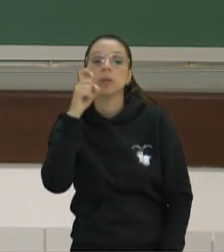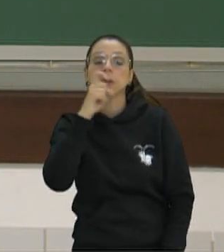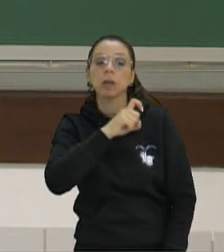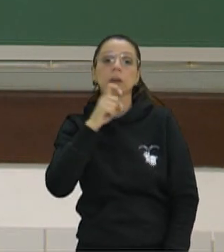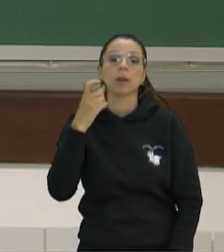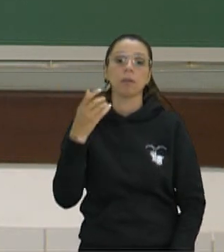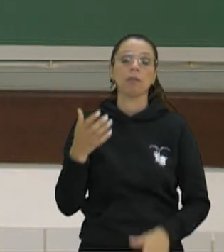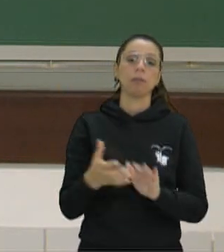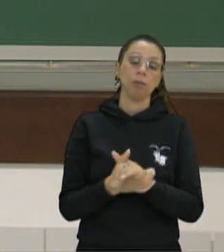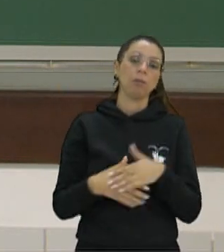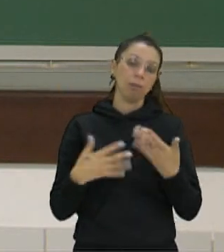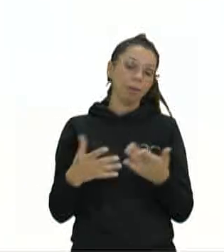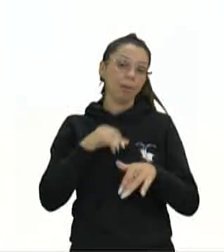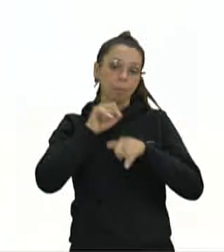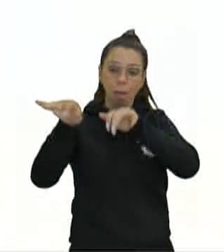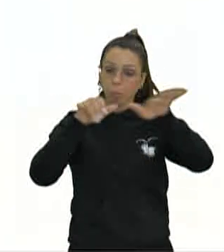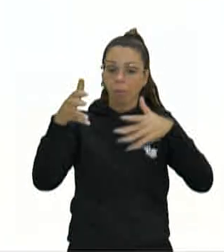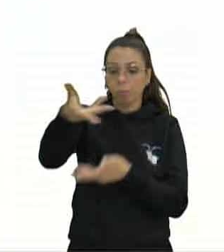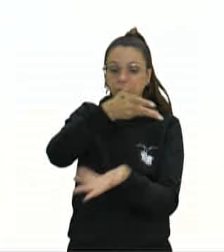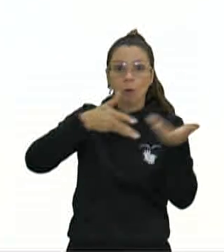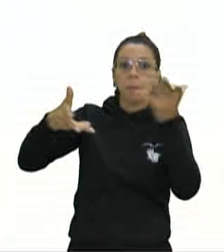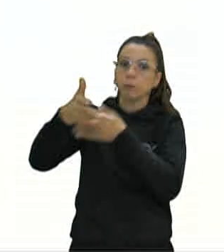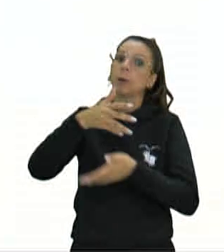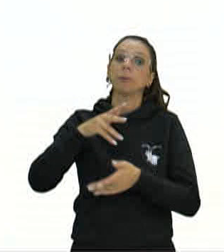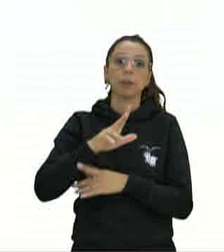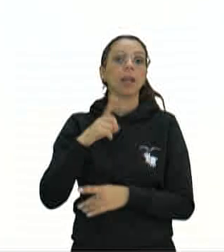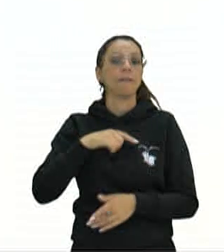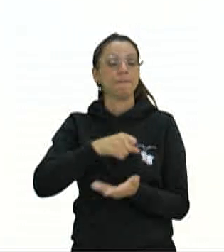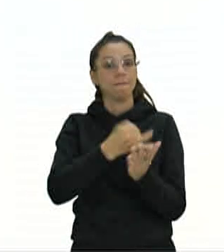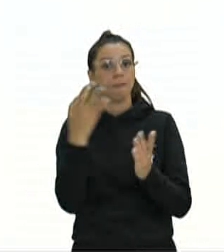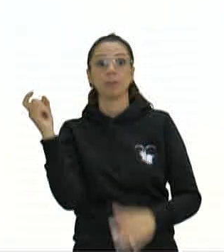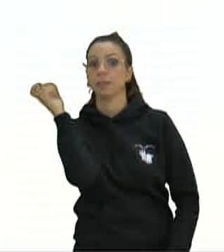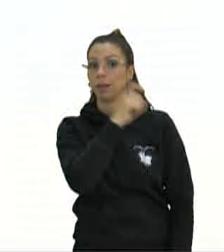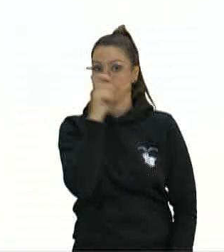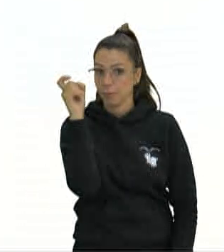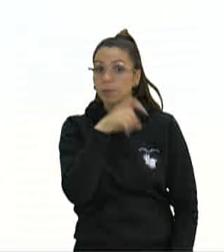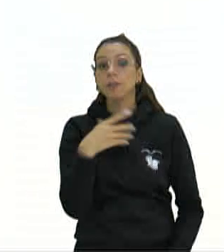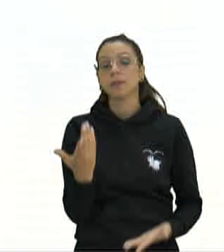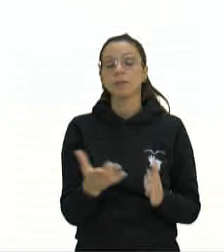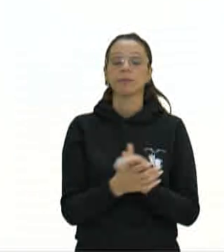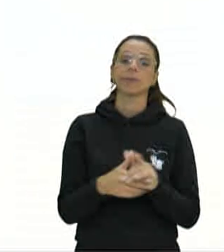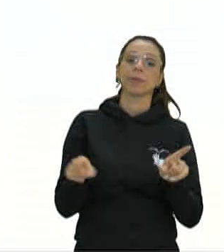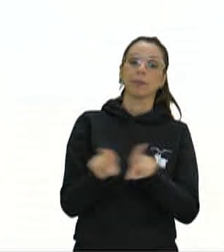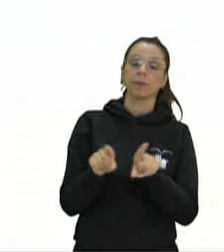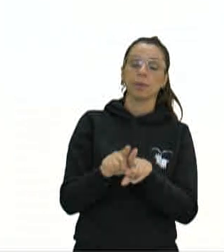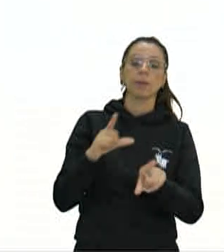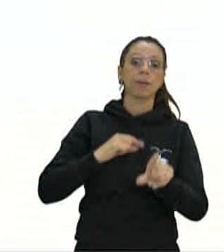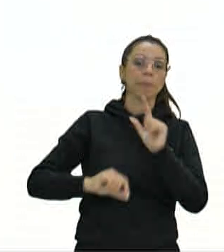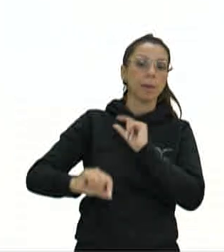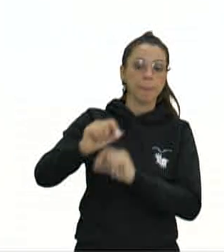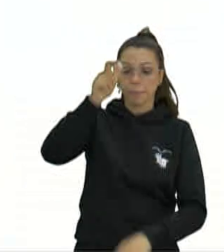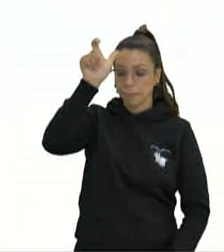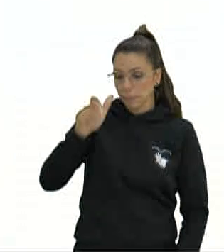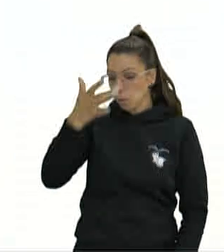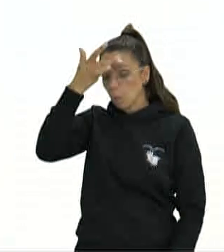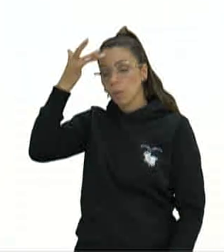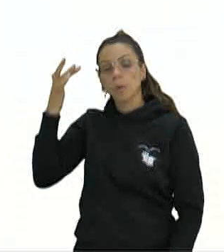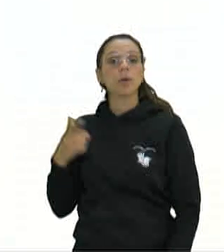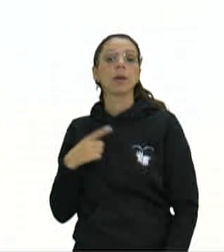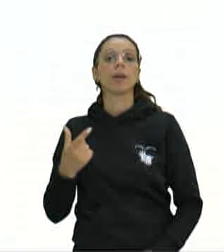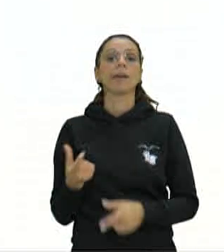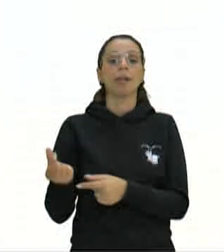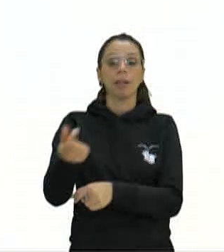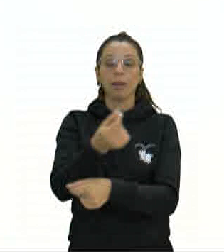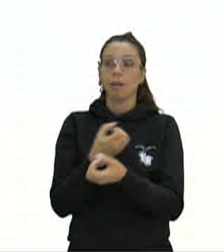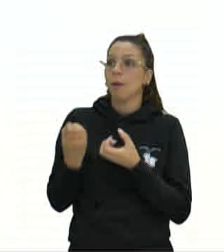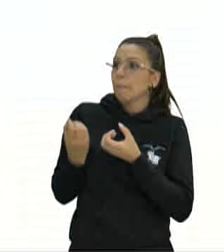delas nem são reais. O encurtamento das distâncias atende apenas pessoas que têm condições financeiras